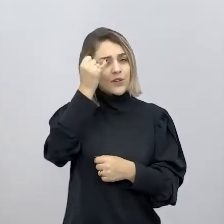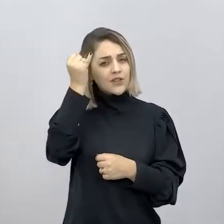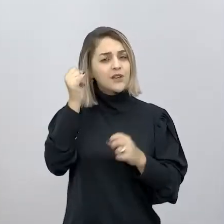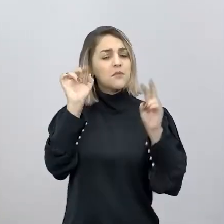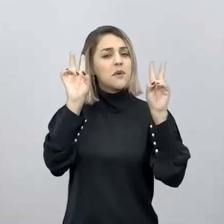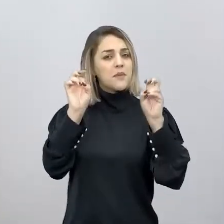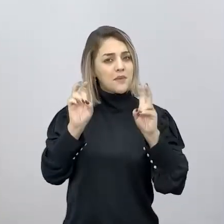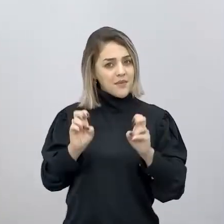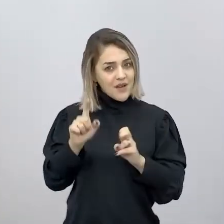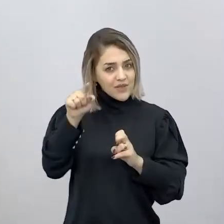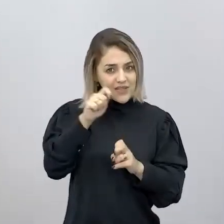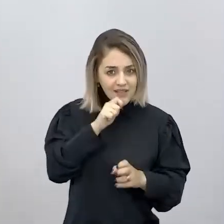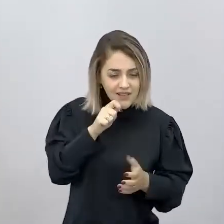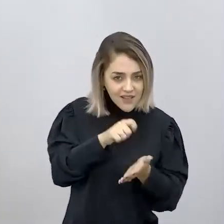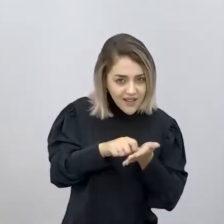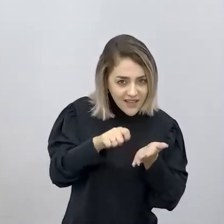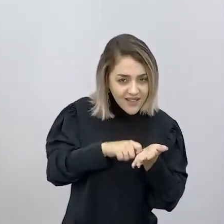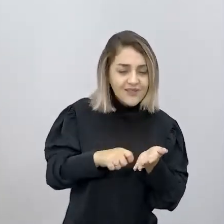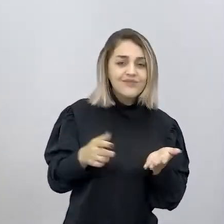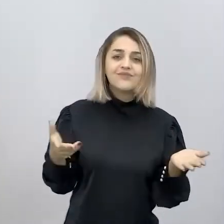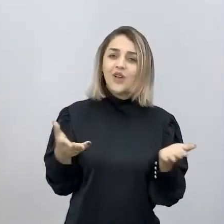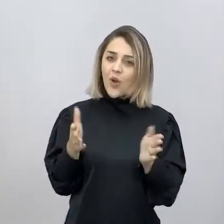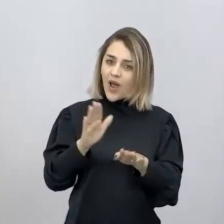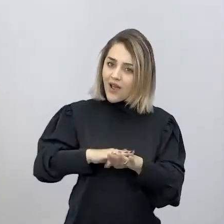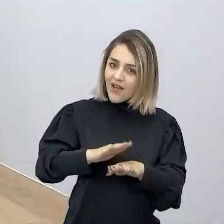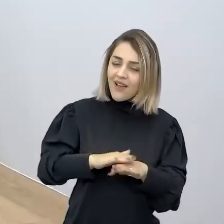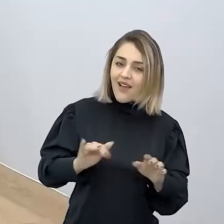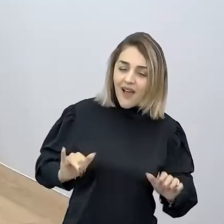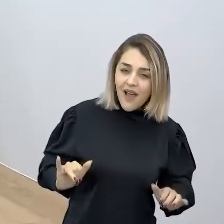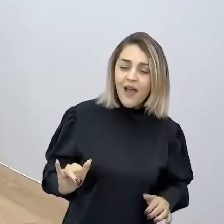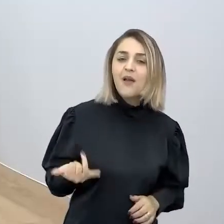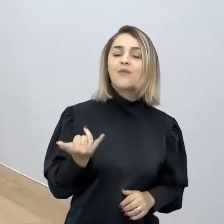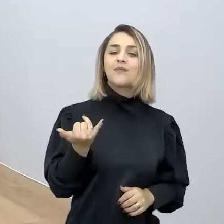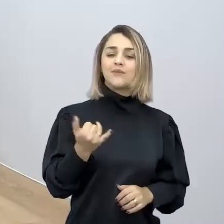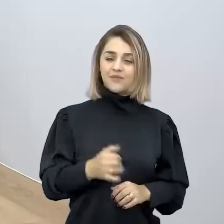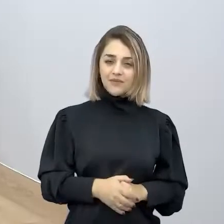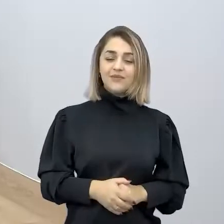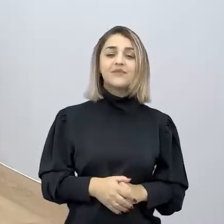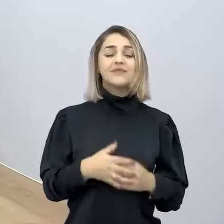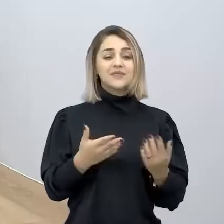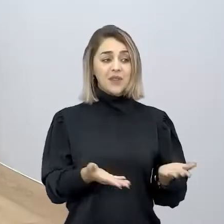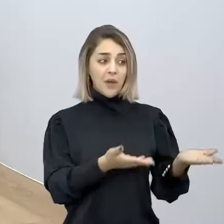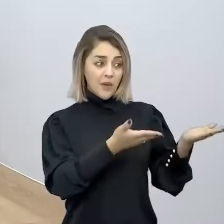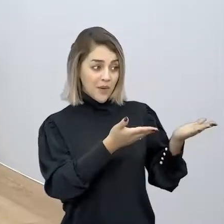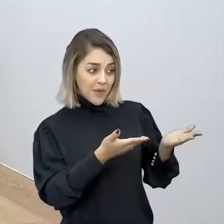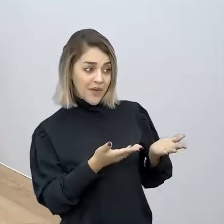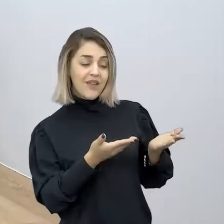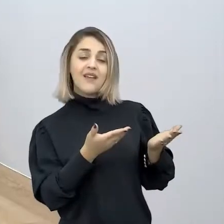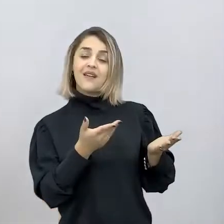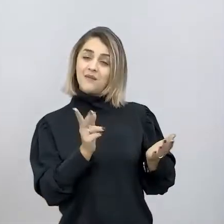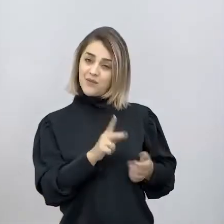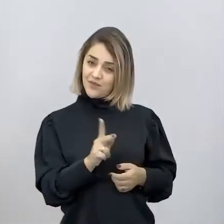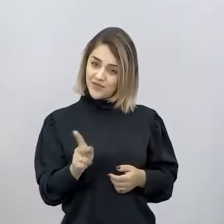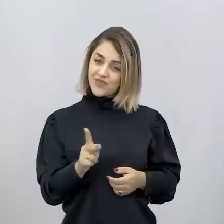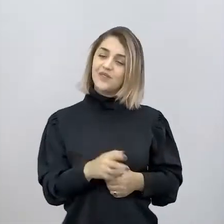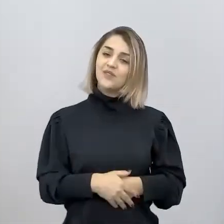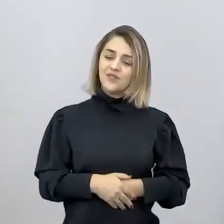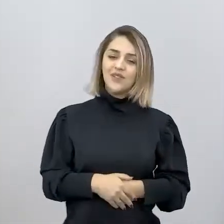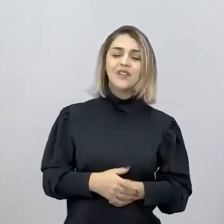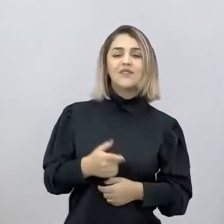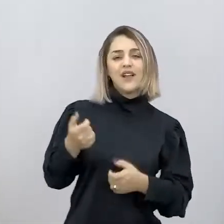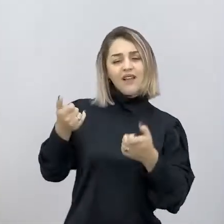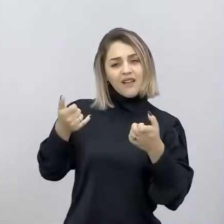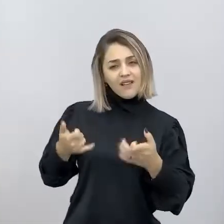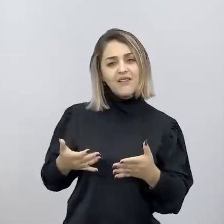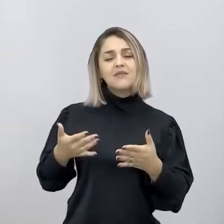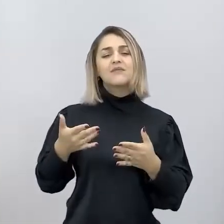manifesto, escreva. Tá? Por isso é tão importante eu com a Juliana aqui para a gente debater um pouquinho, porque ela não participou de algumas aulas que eu estava gravando, então a gente retomar algumas coisas que ela não estava,